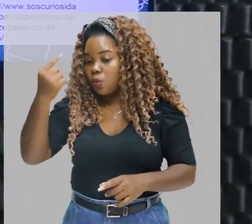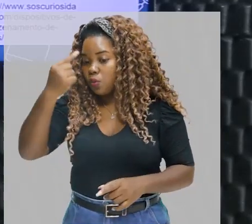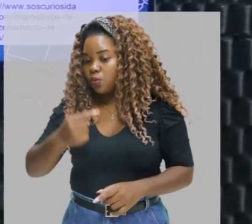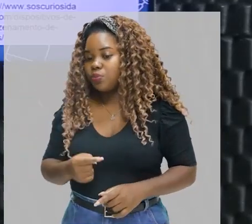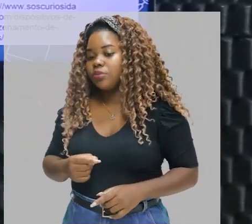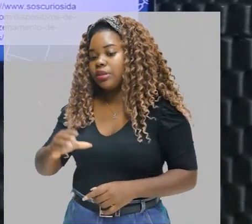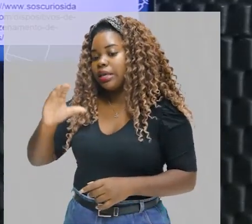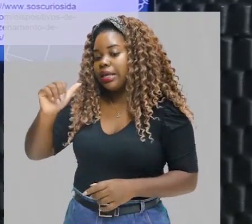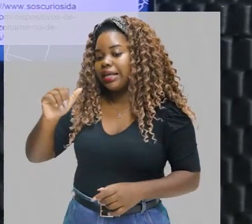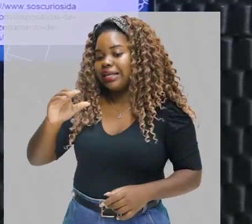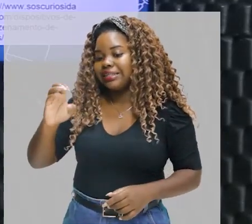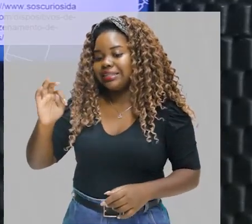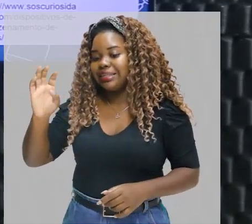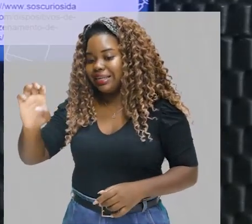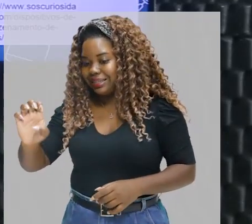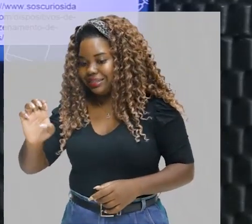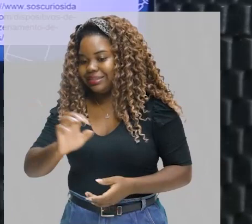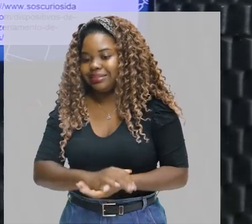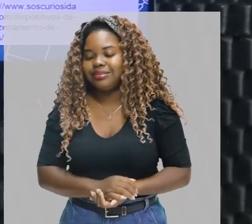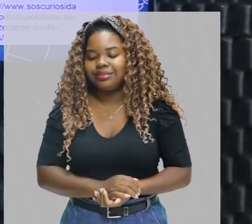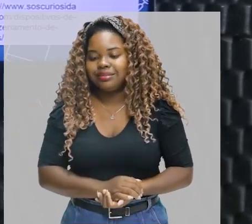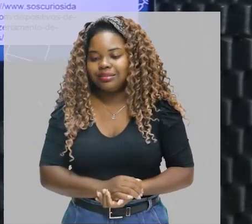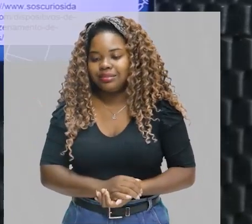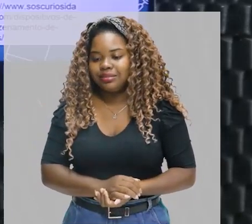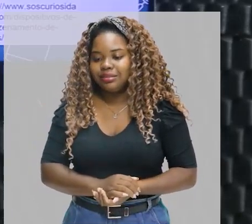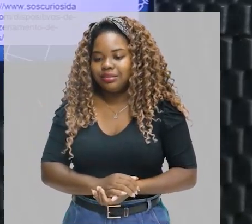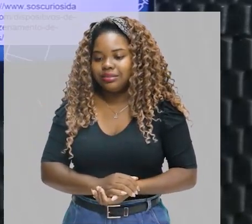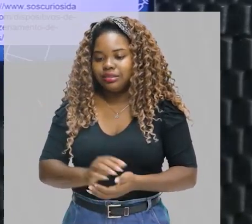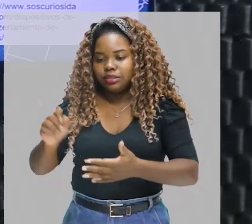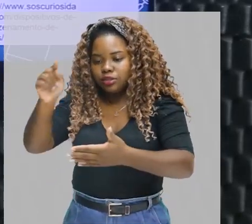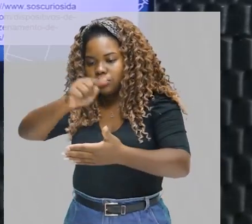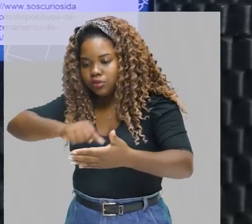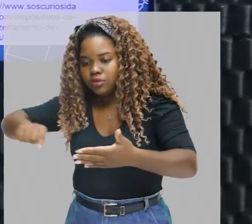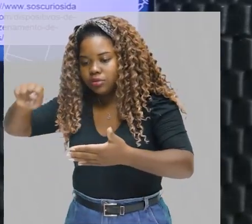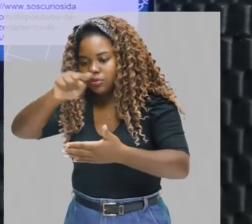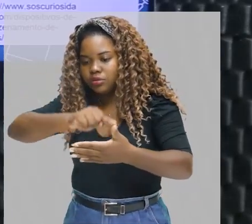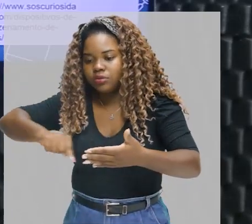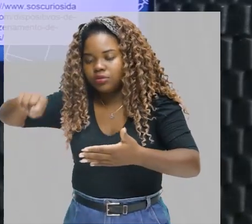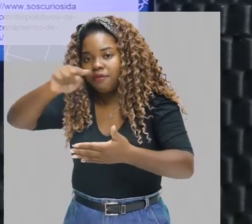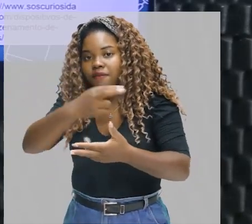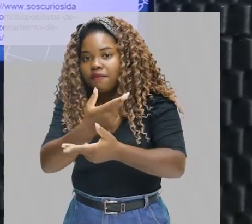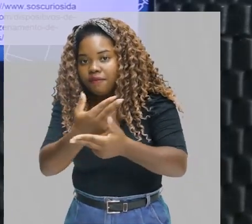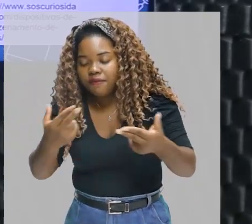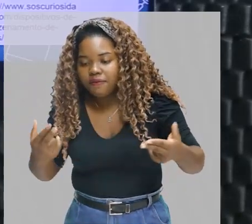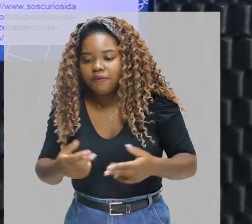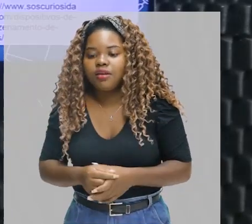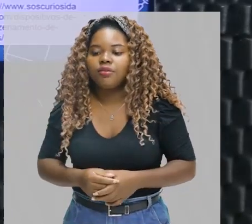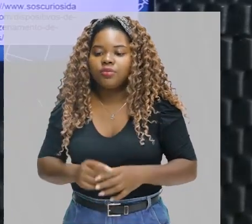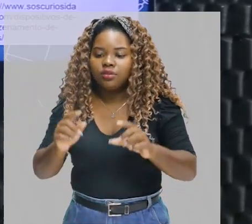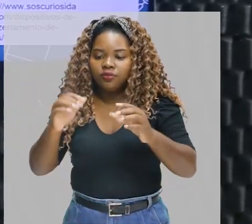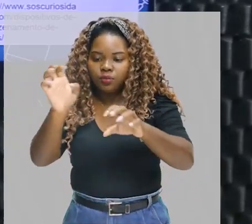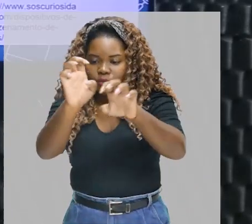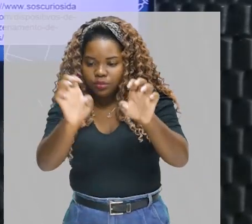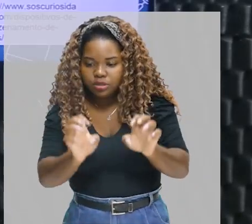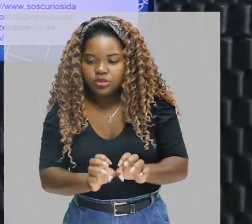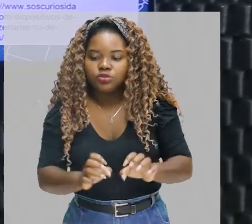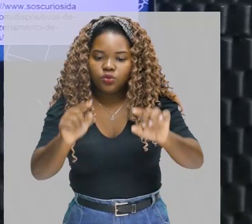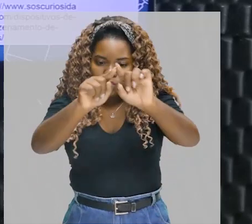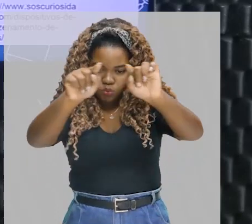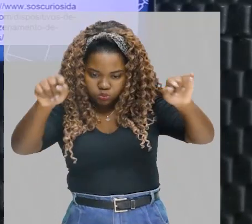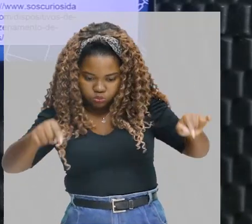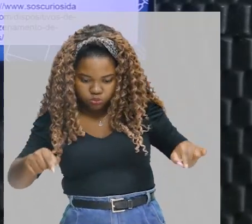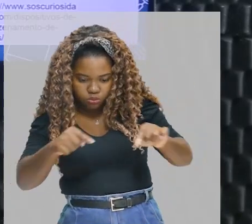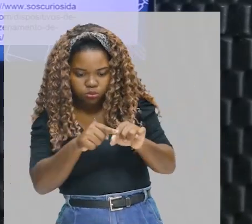fita cassete. É uma fita mesmo, é um rolo de fita que fica dentro de uma estrutura protegida, certo? Então essa